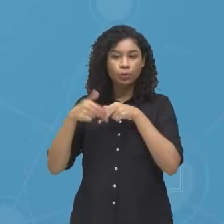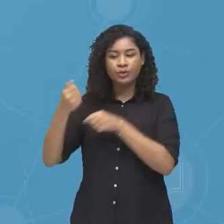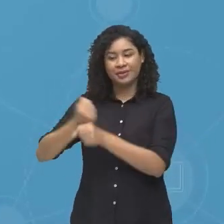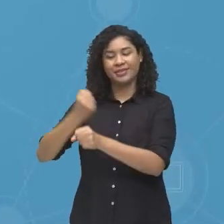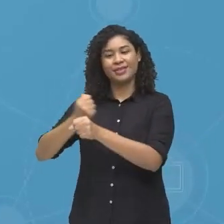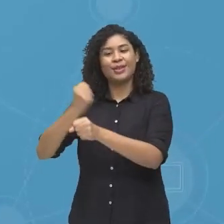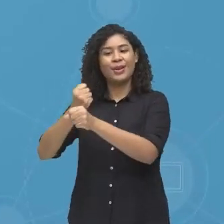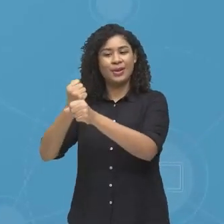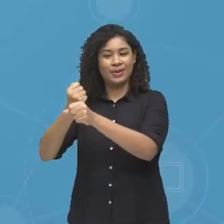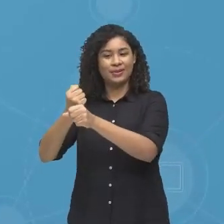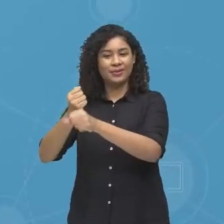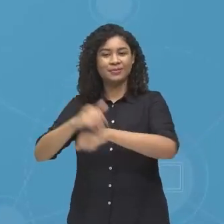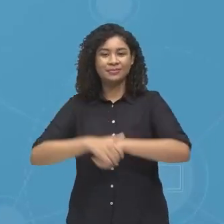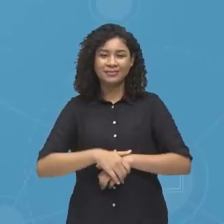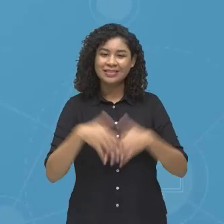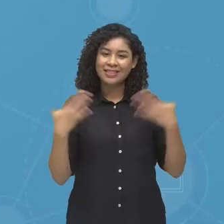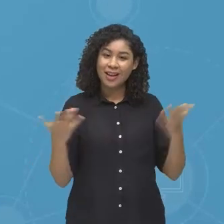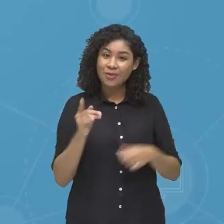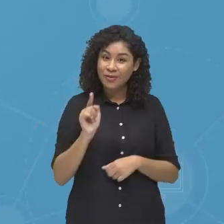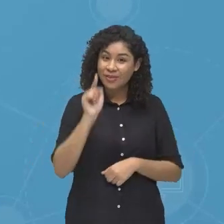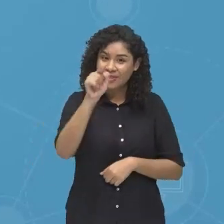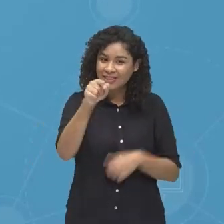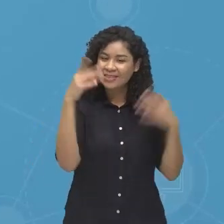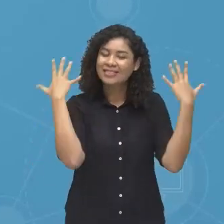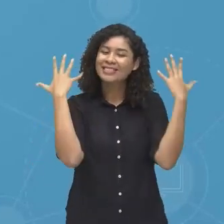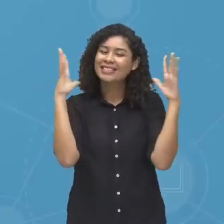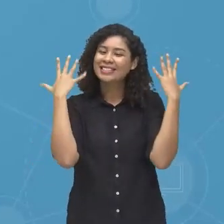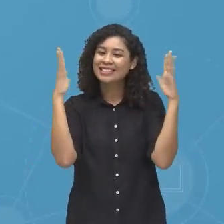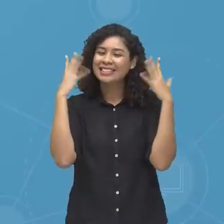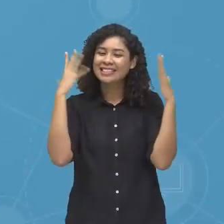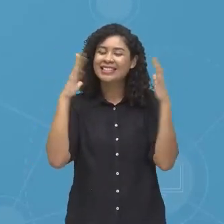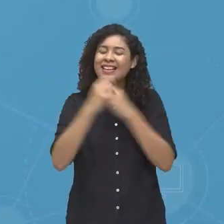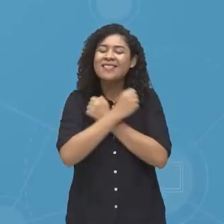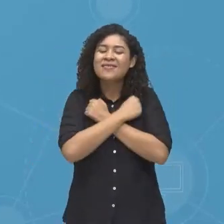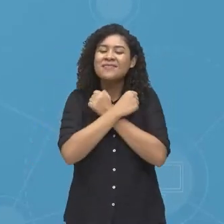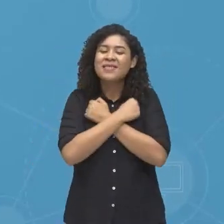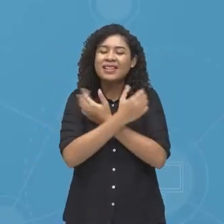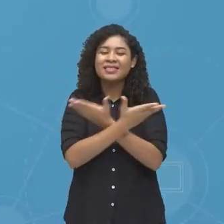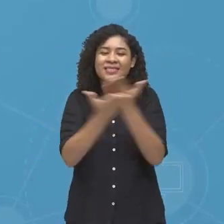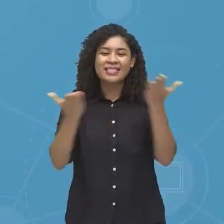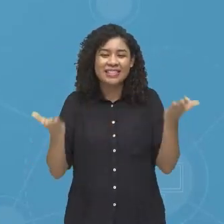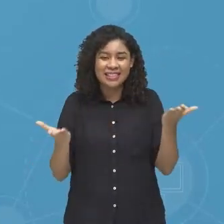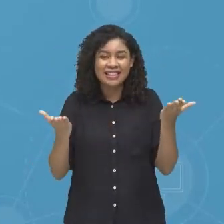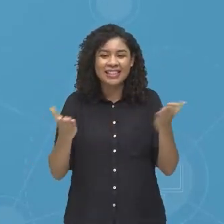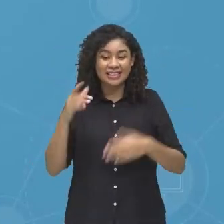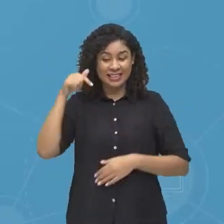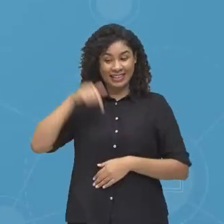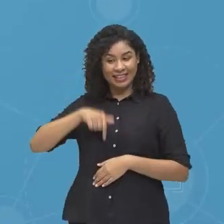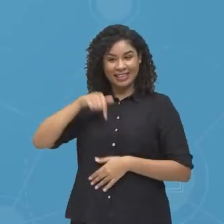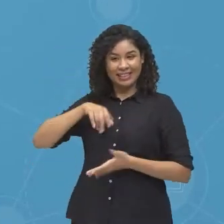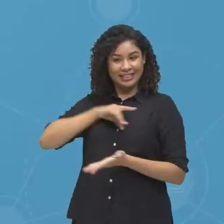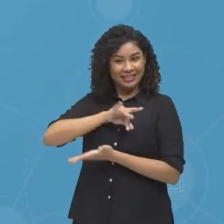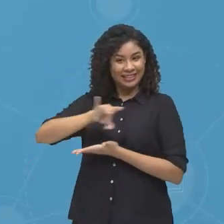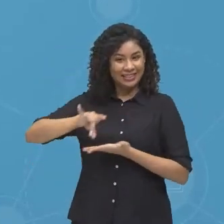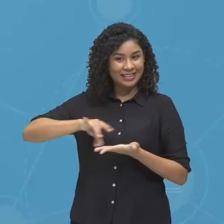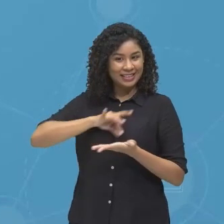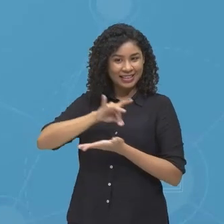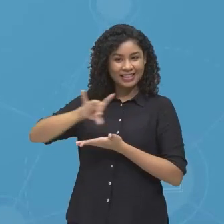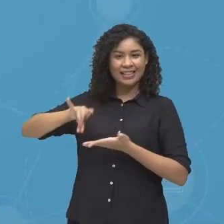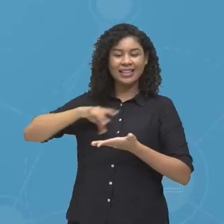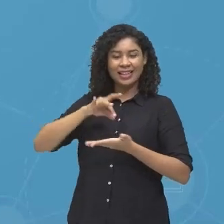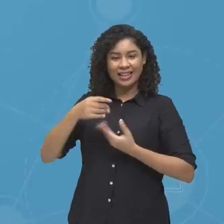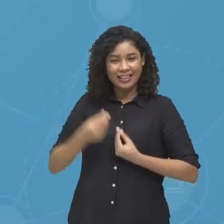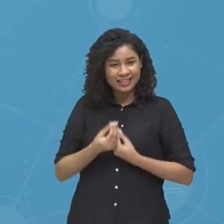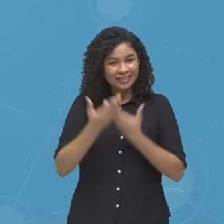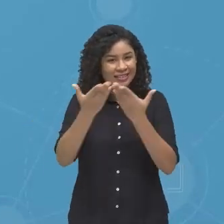você está de parabéns, viu, Ruth Sanches, o nosso grande abraço aqui do CEMEAM, do Centro de Mídias e de